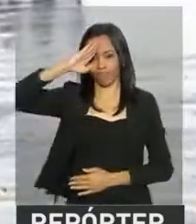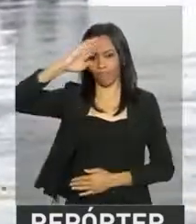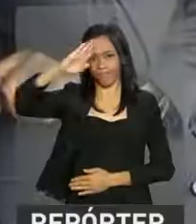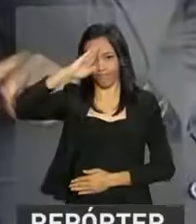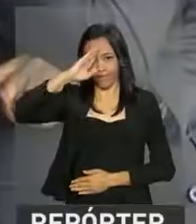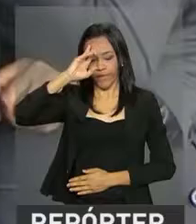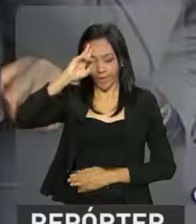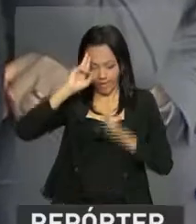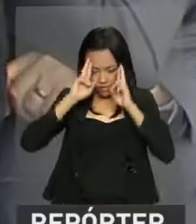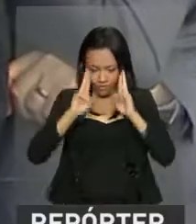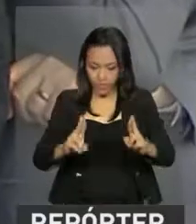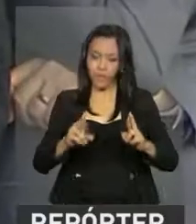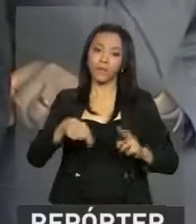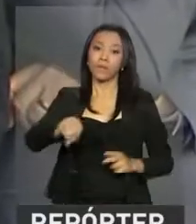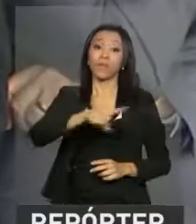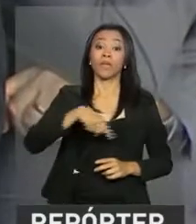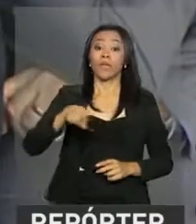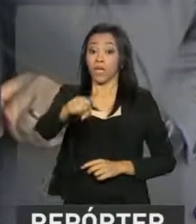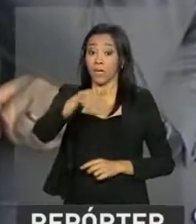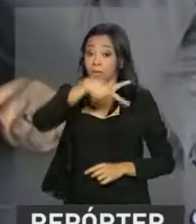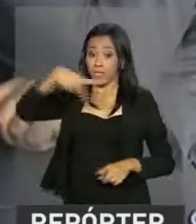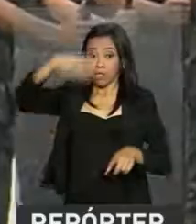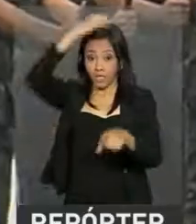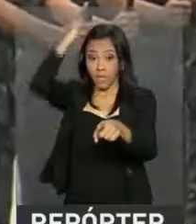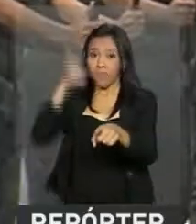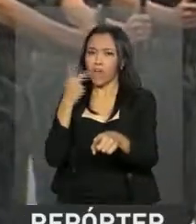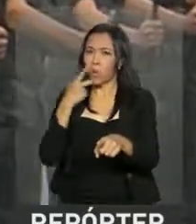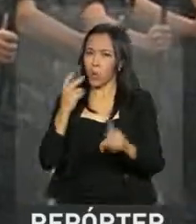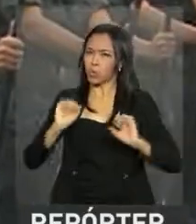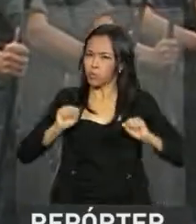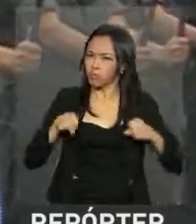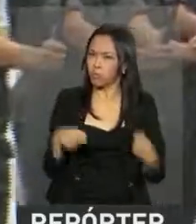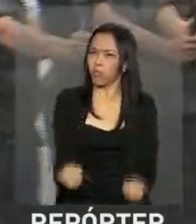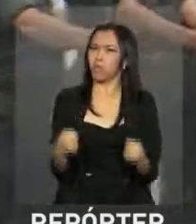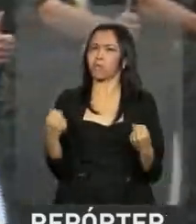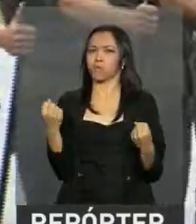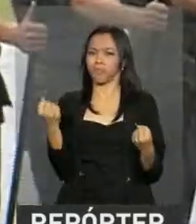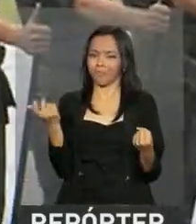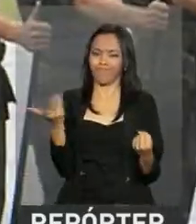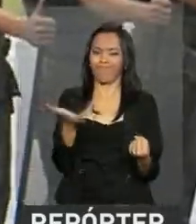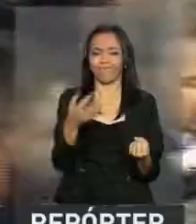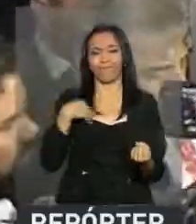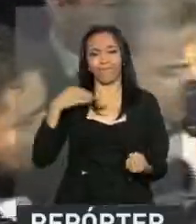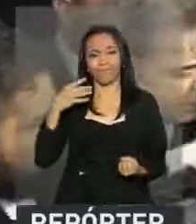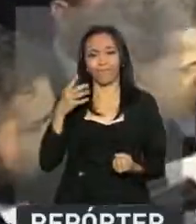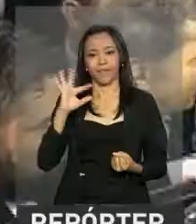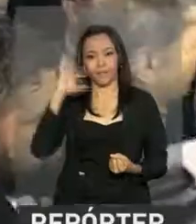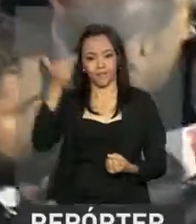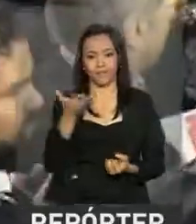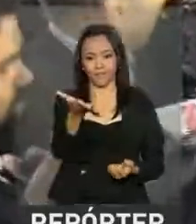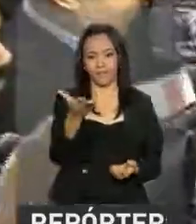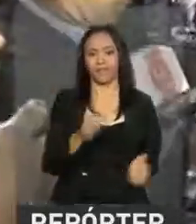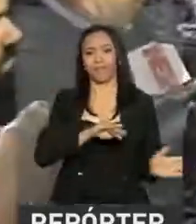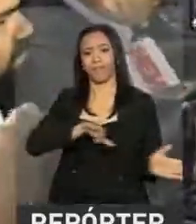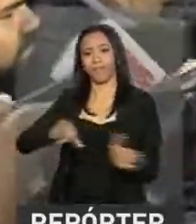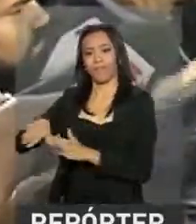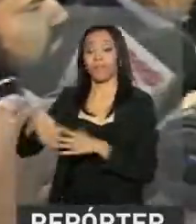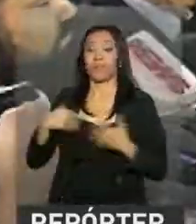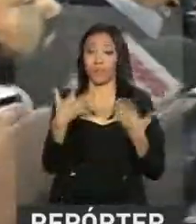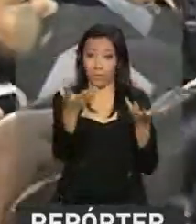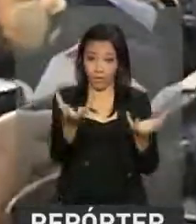militares. Temer destacou a união de esforços para enfrentar o acontecimento. Eu quero dizer